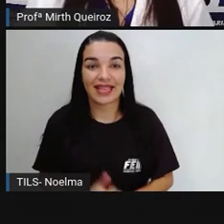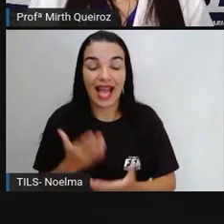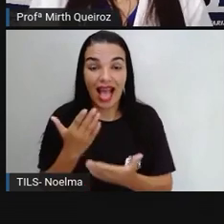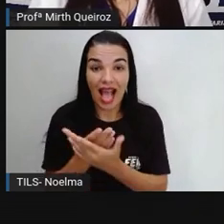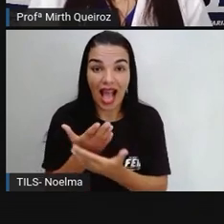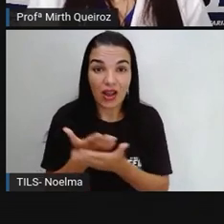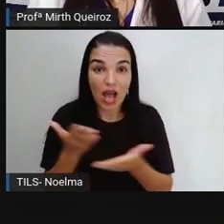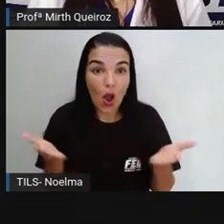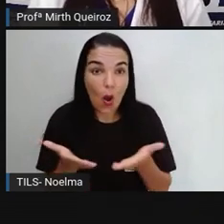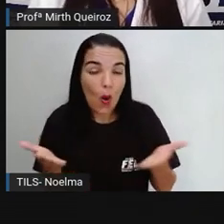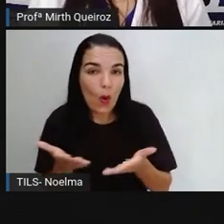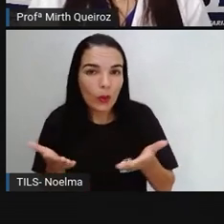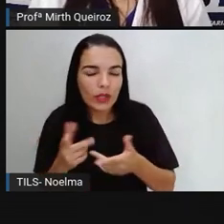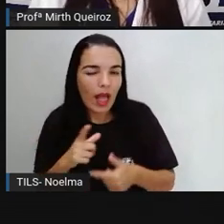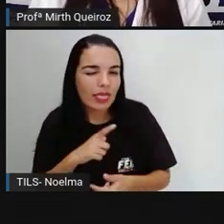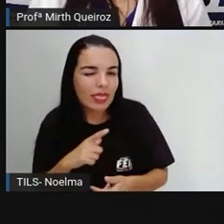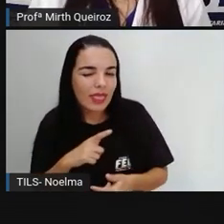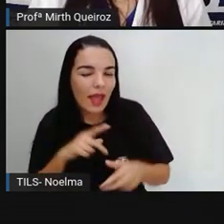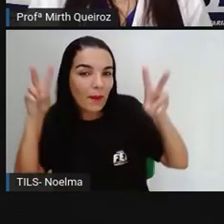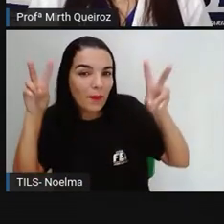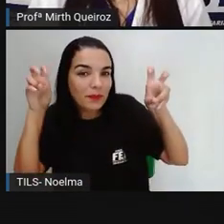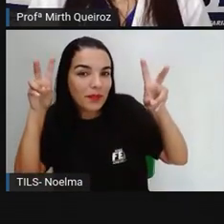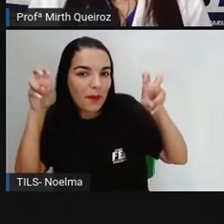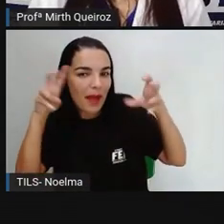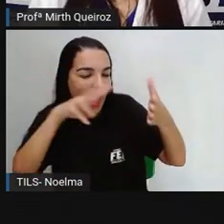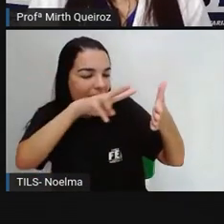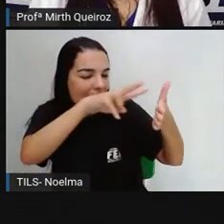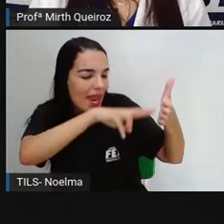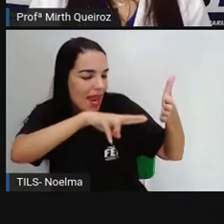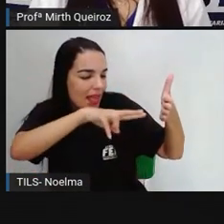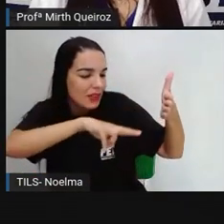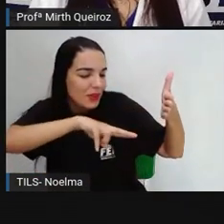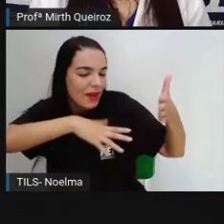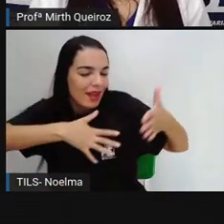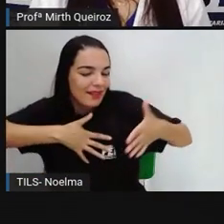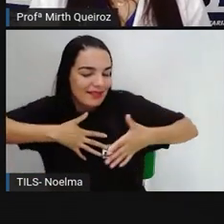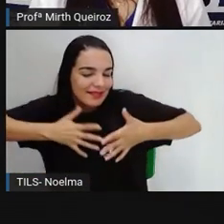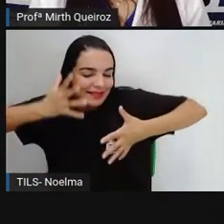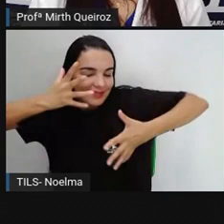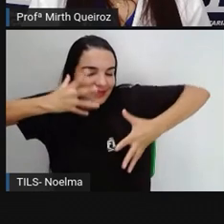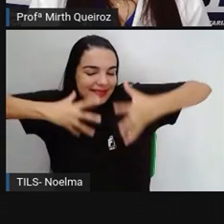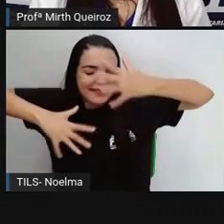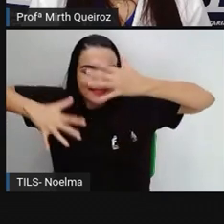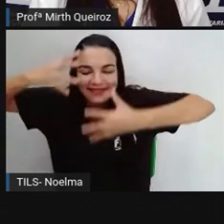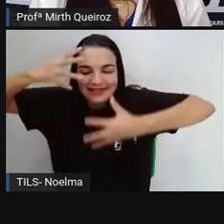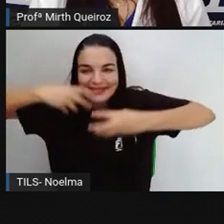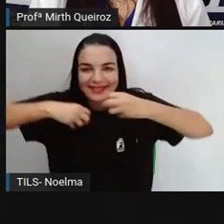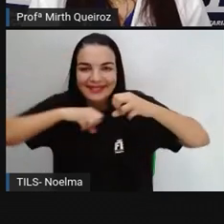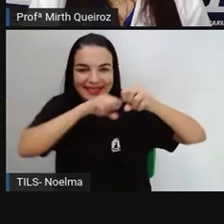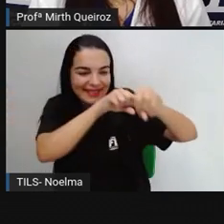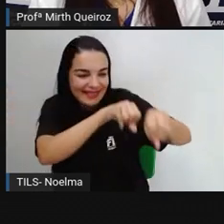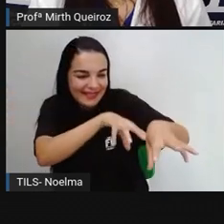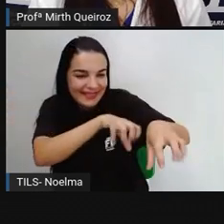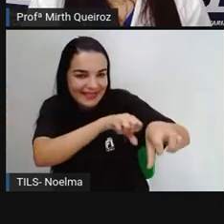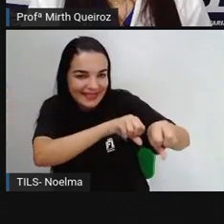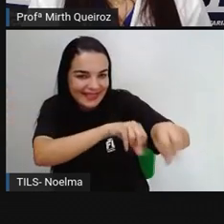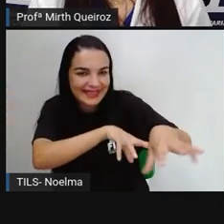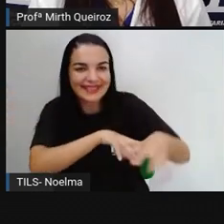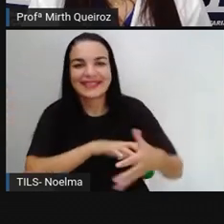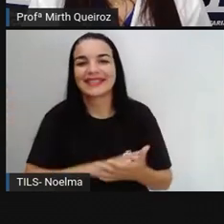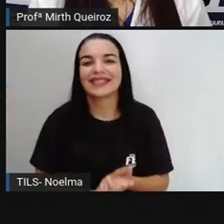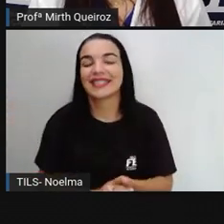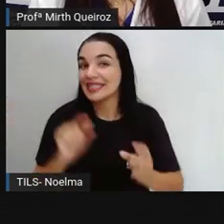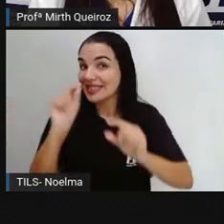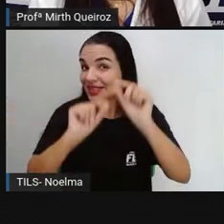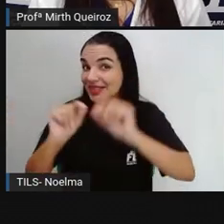Na aula de hoje, nós teremos como tema leitura que encanta e ensina. E aí, sobre o